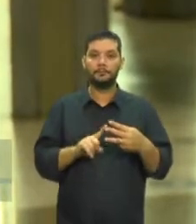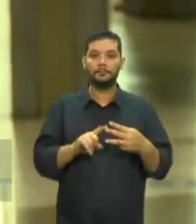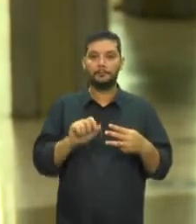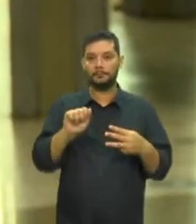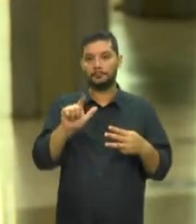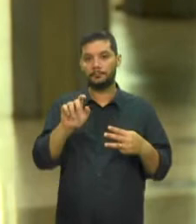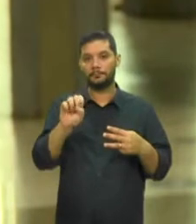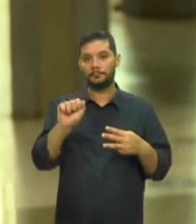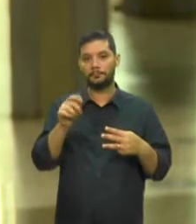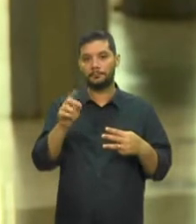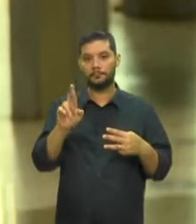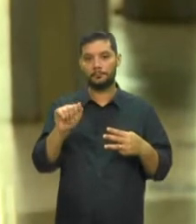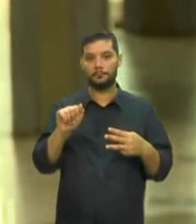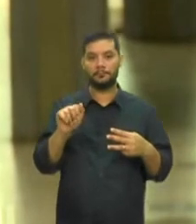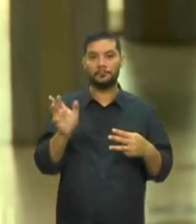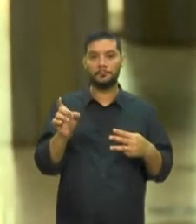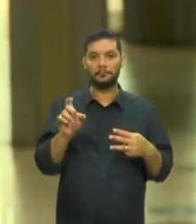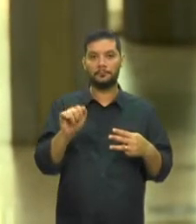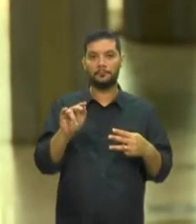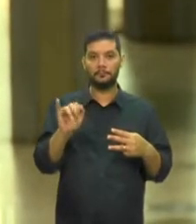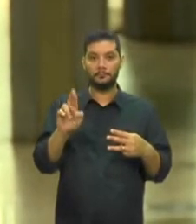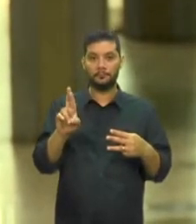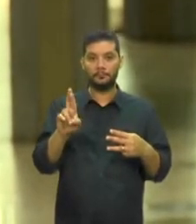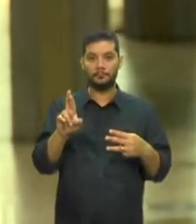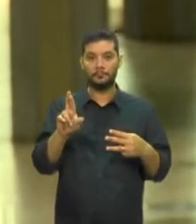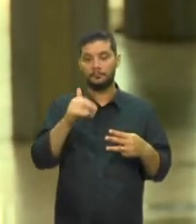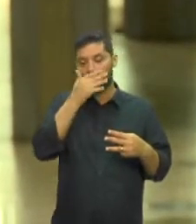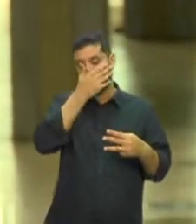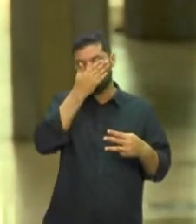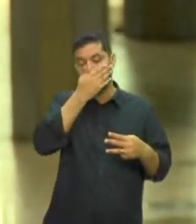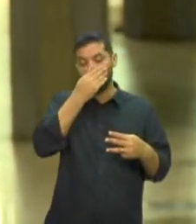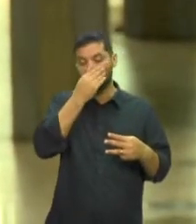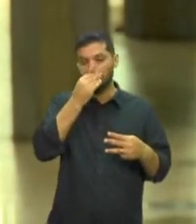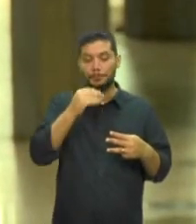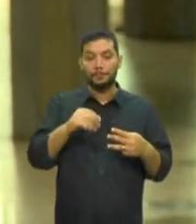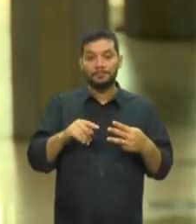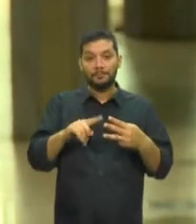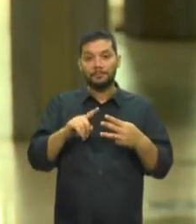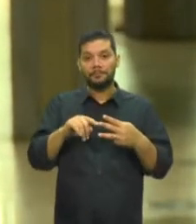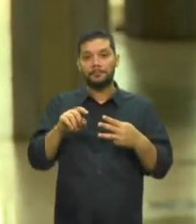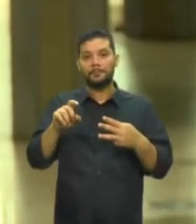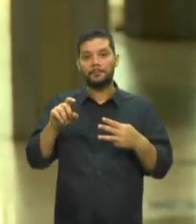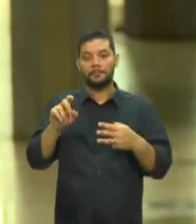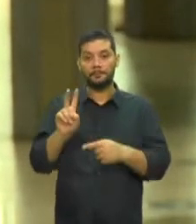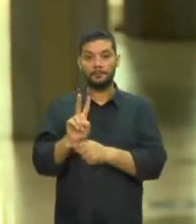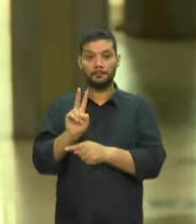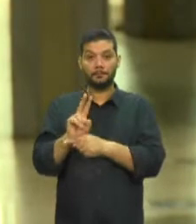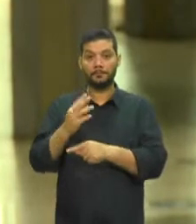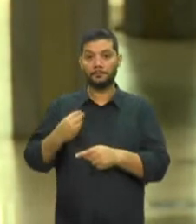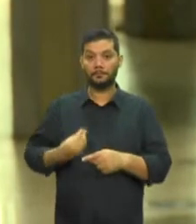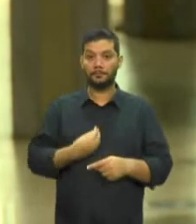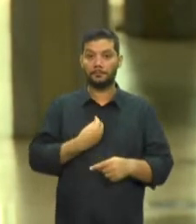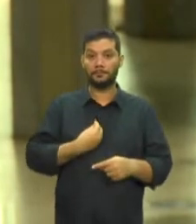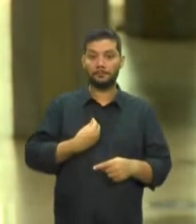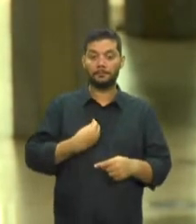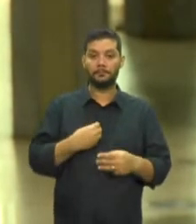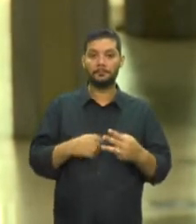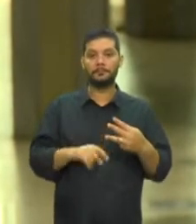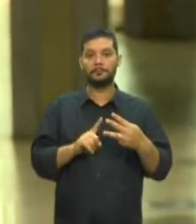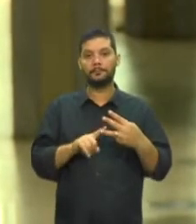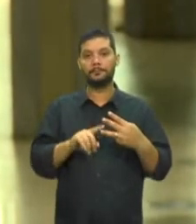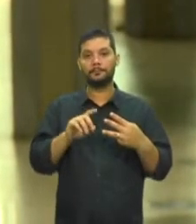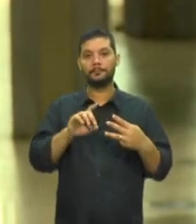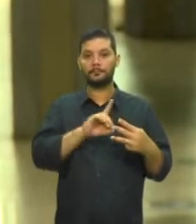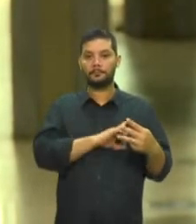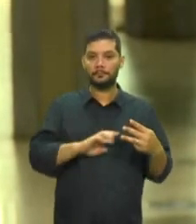Xavier, que é da Comissão Permanente Intersetorial de Políticas Públicas de Prevenção e Suicídio do Ceará. E a deputada Érica Amorim, que faz